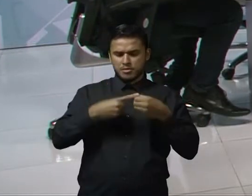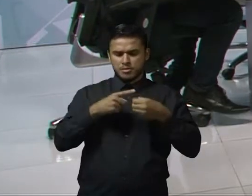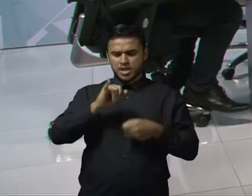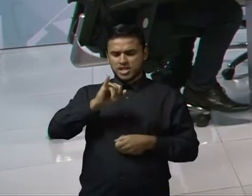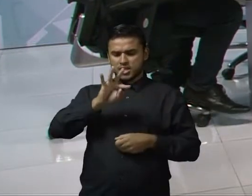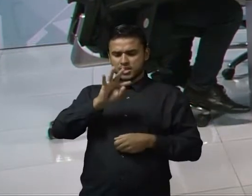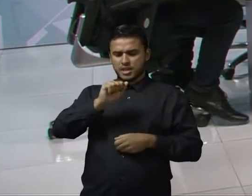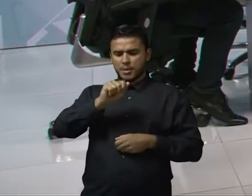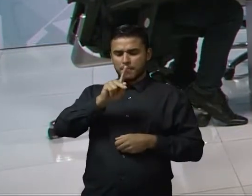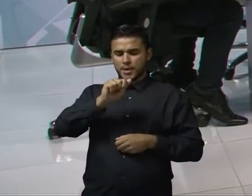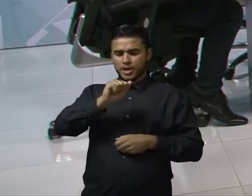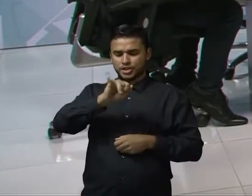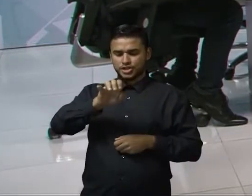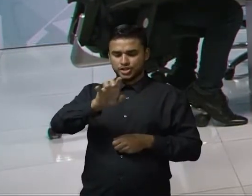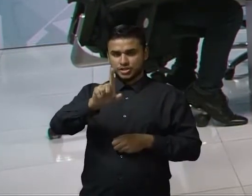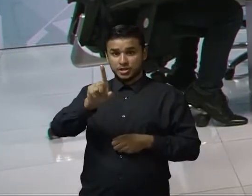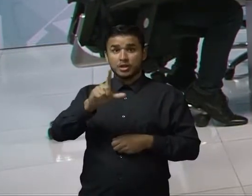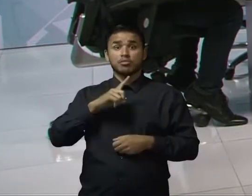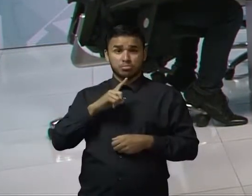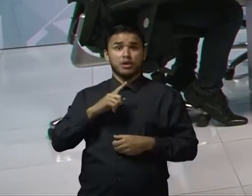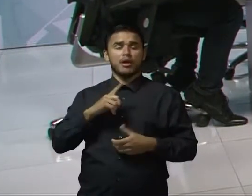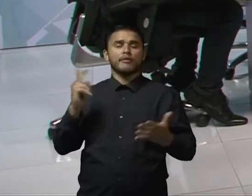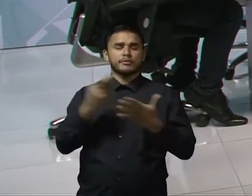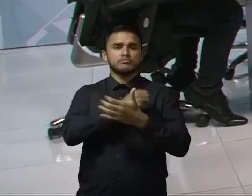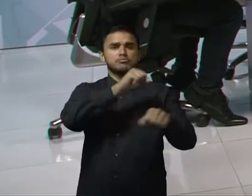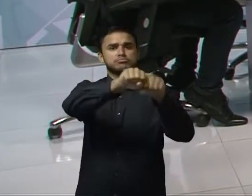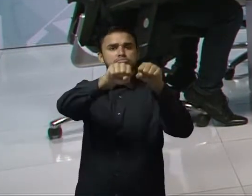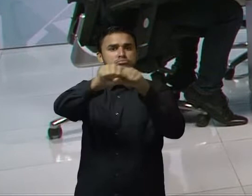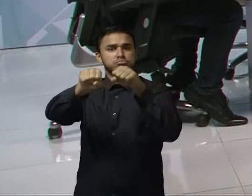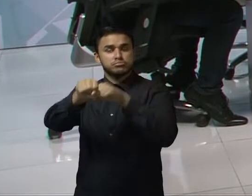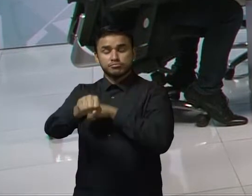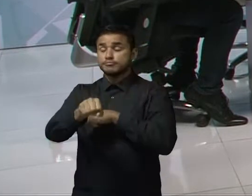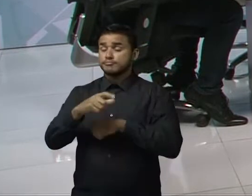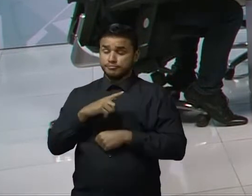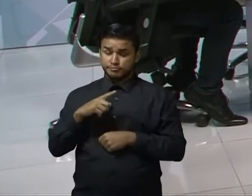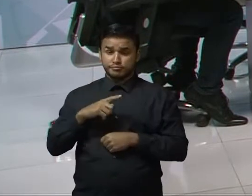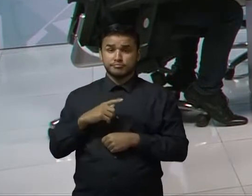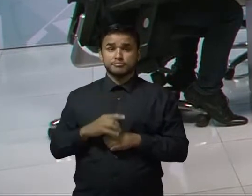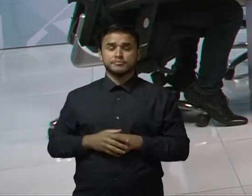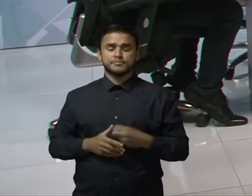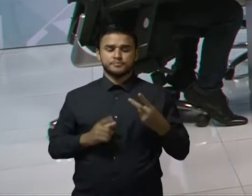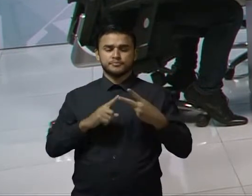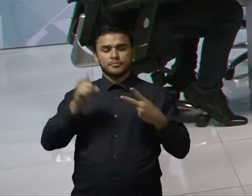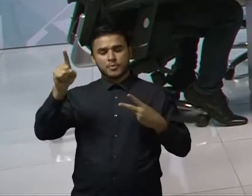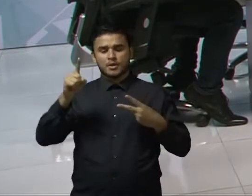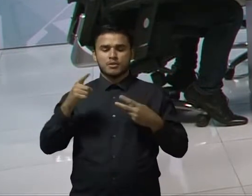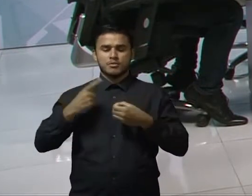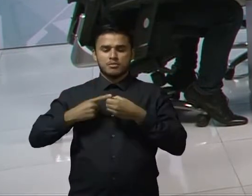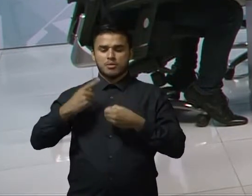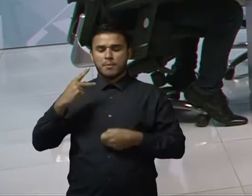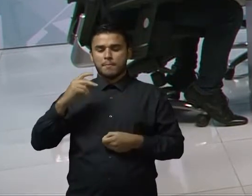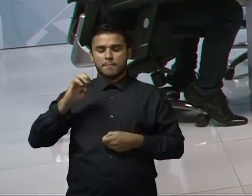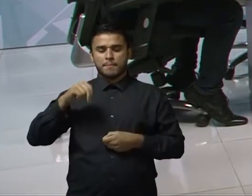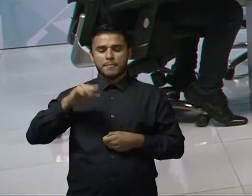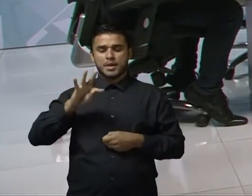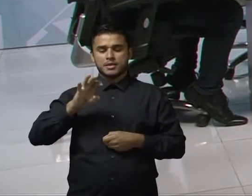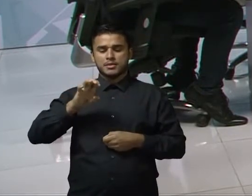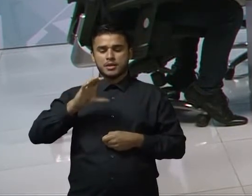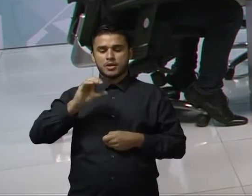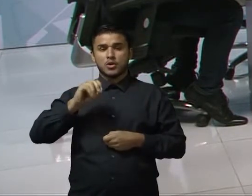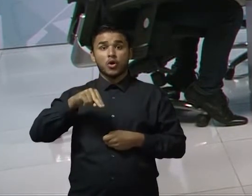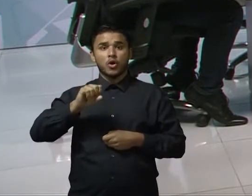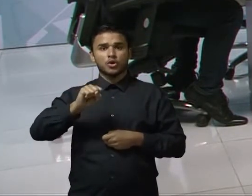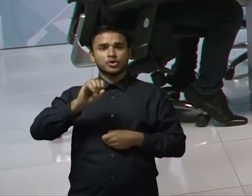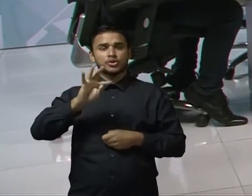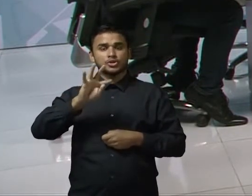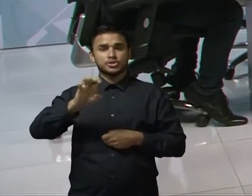que passou, houve, não é uma chacina, mas quase foi, com 2 mortes em Pentecostes. Né?